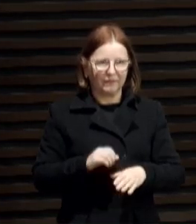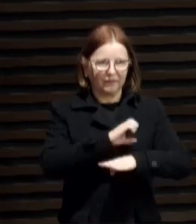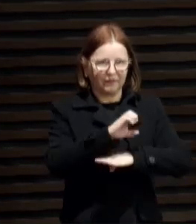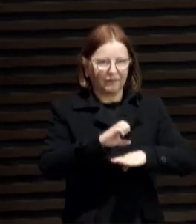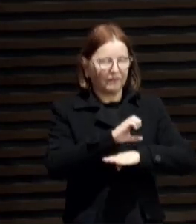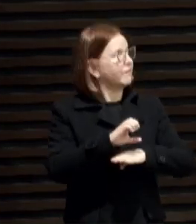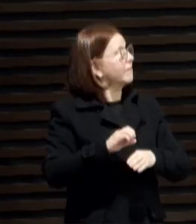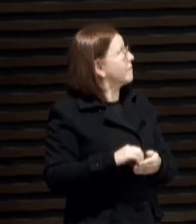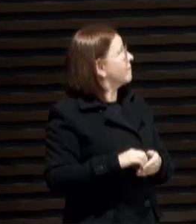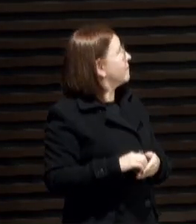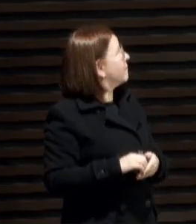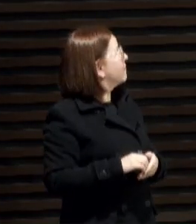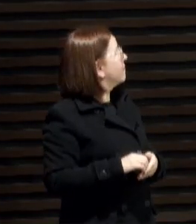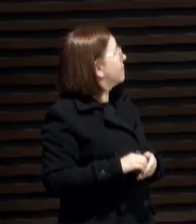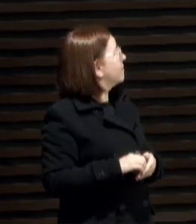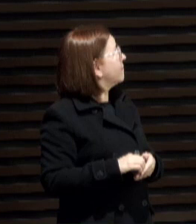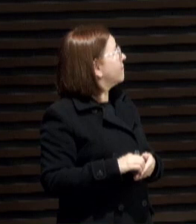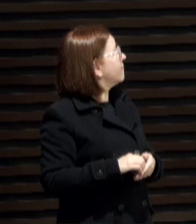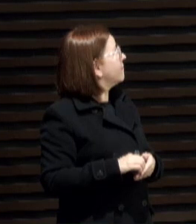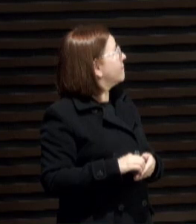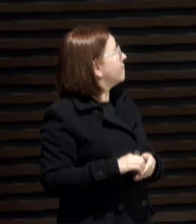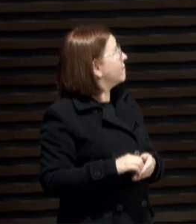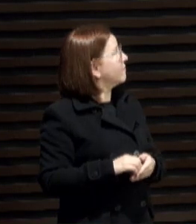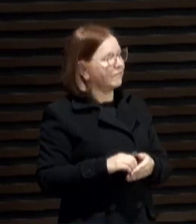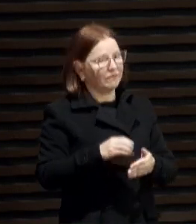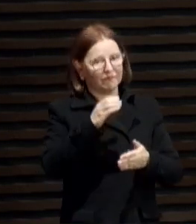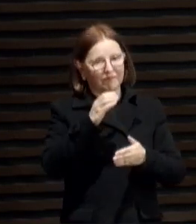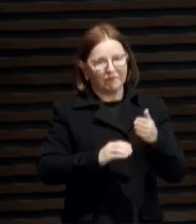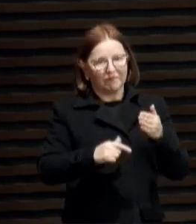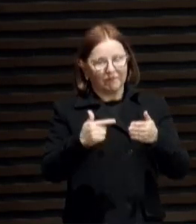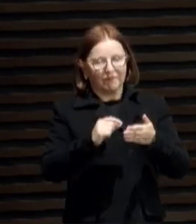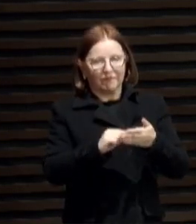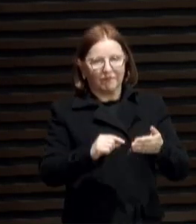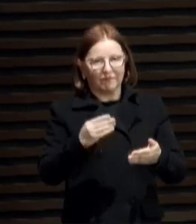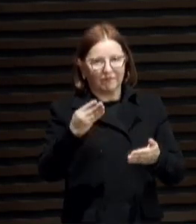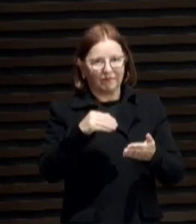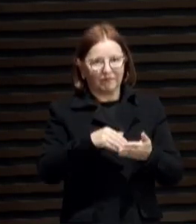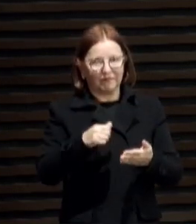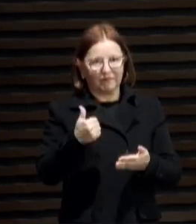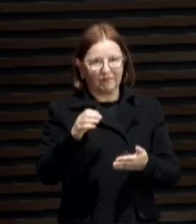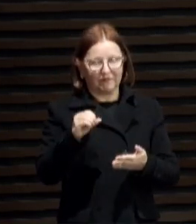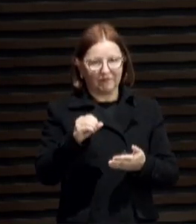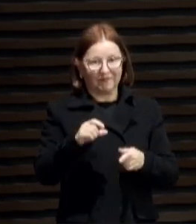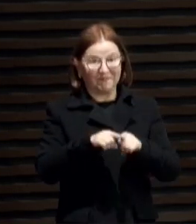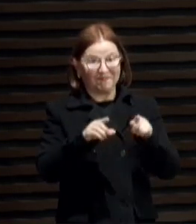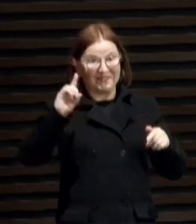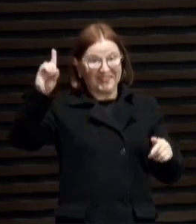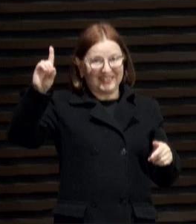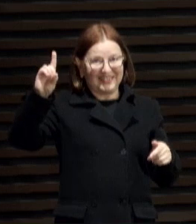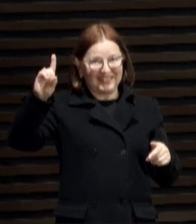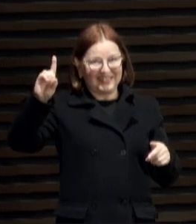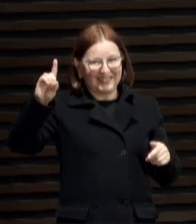Efésios 2, de 4 a 10. Mas Deus,